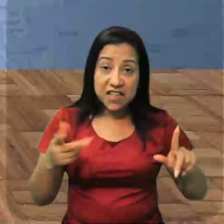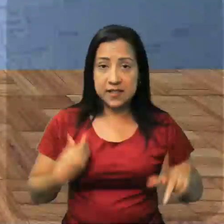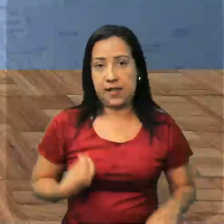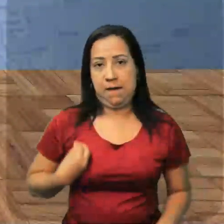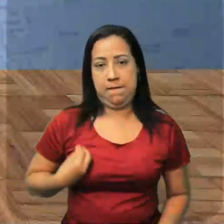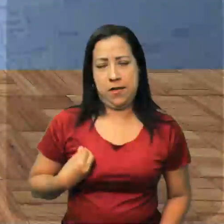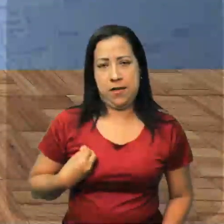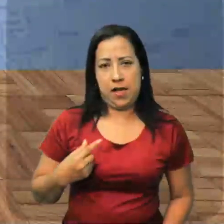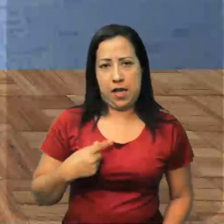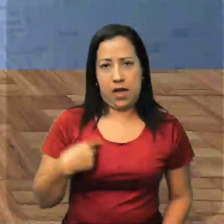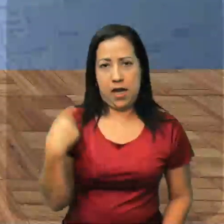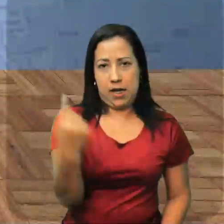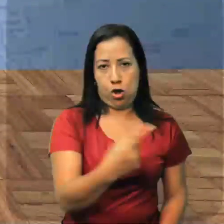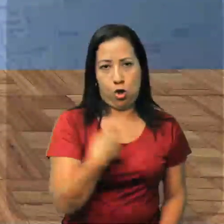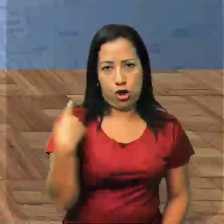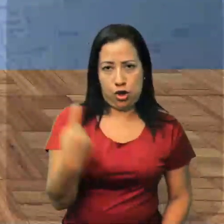vida.